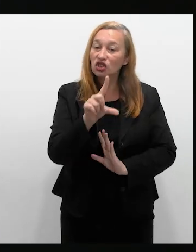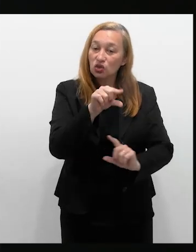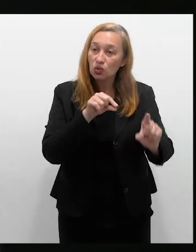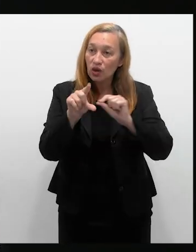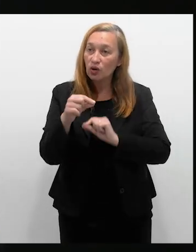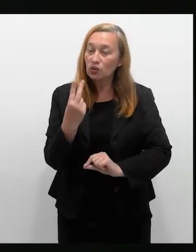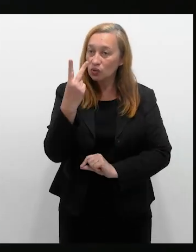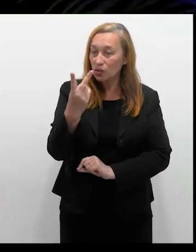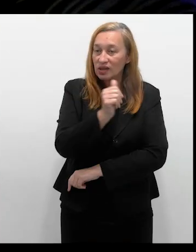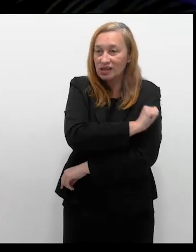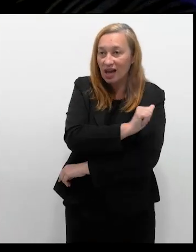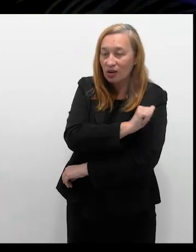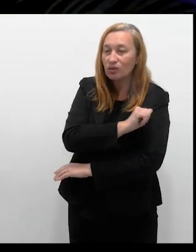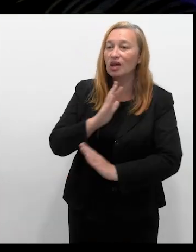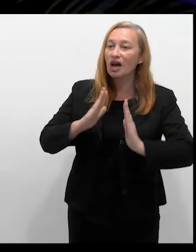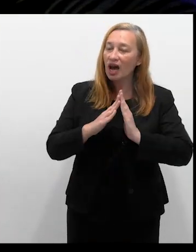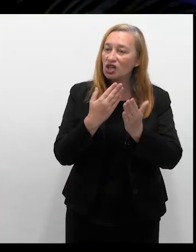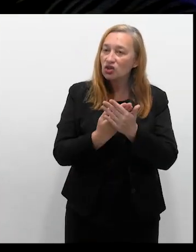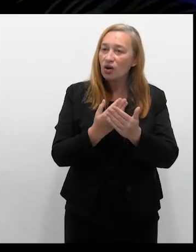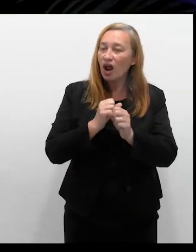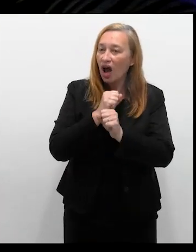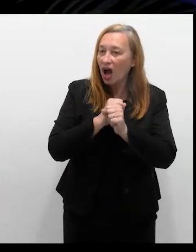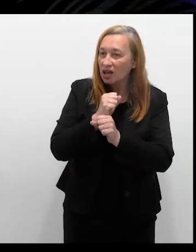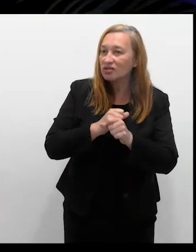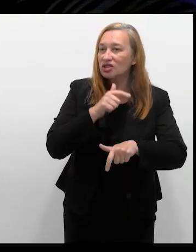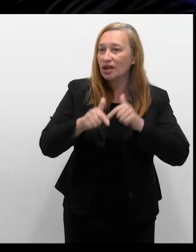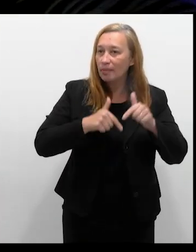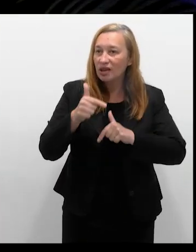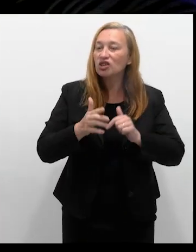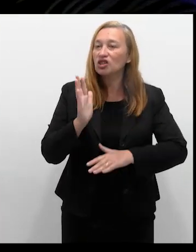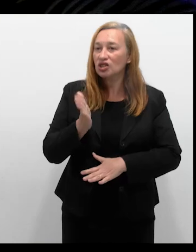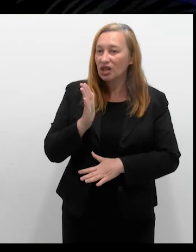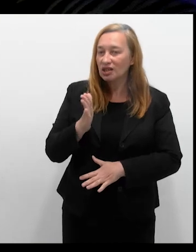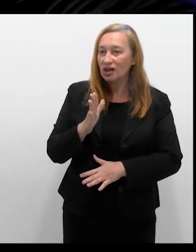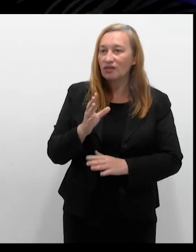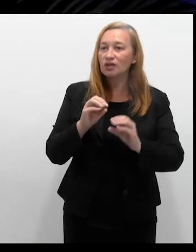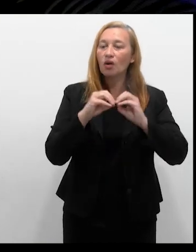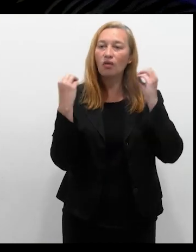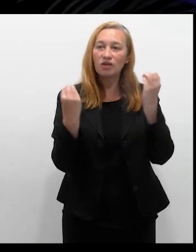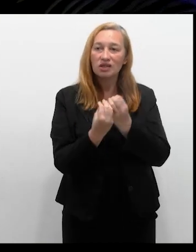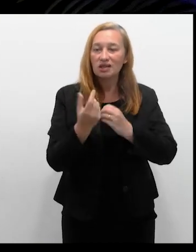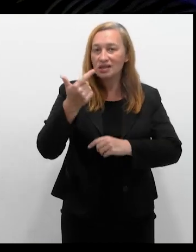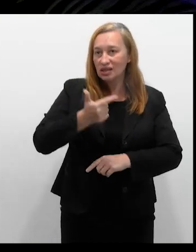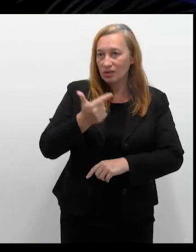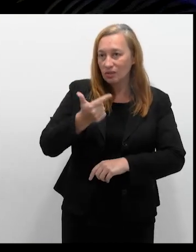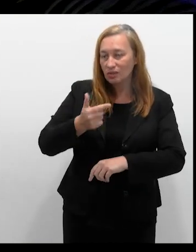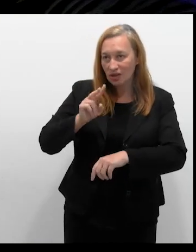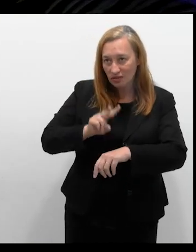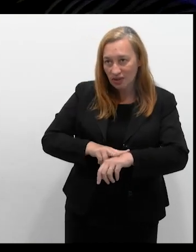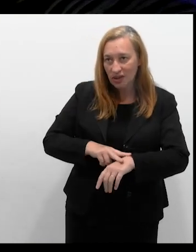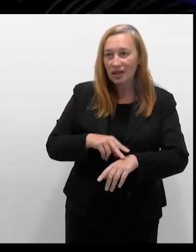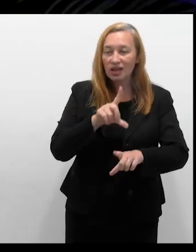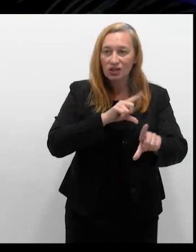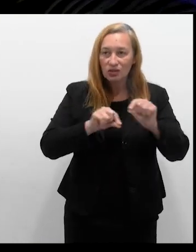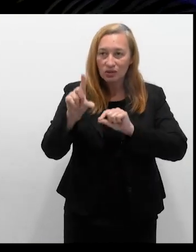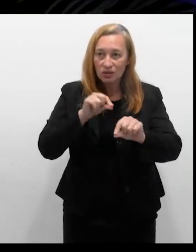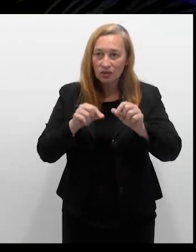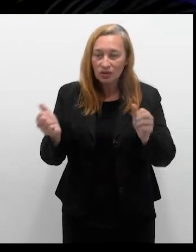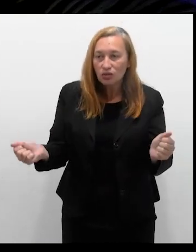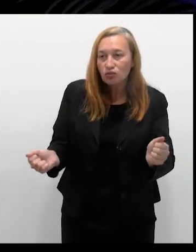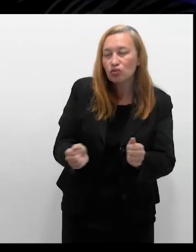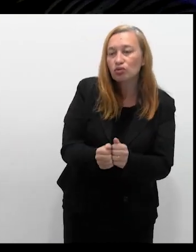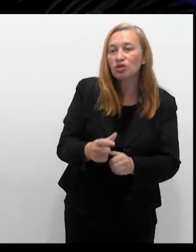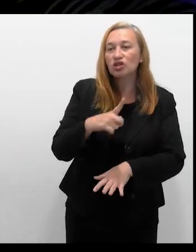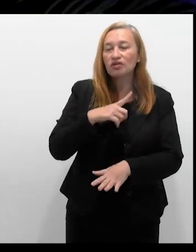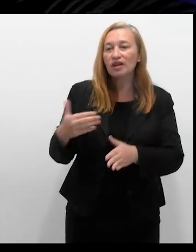gente como é esse projeto. É isso, a gente selecionou 2 alunos, é uma escola onde a gente já está trabalhando há alguns anos. Eles já estão fazendo a oficina pela 2ª vez, então a